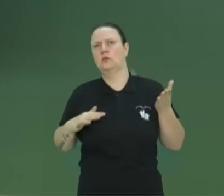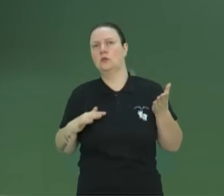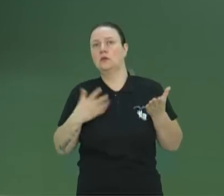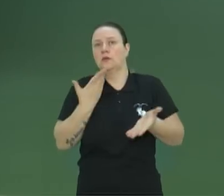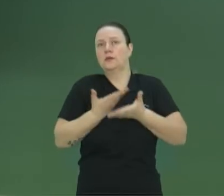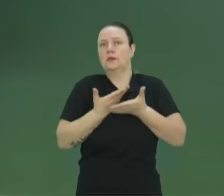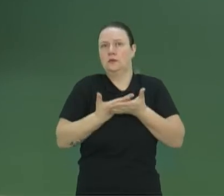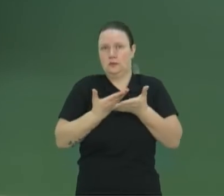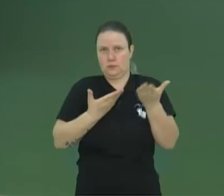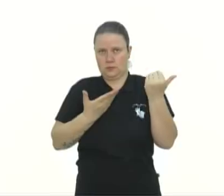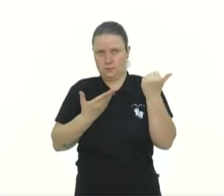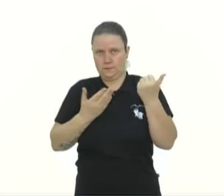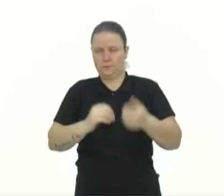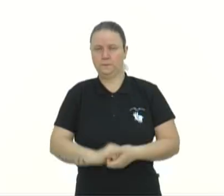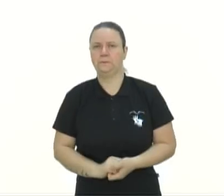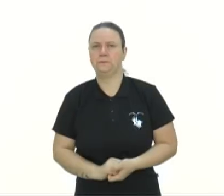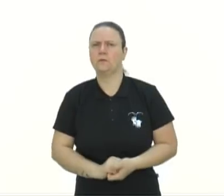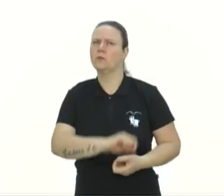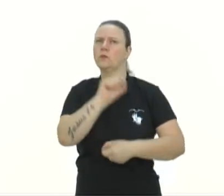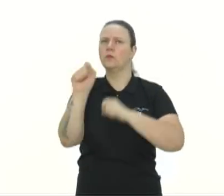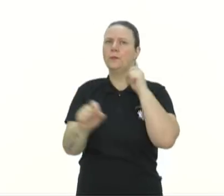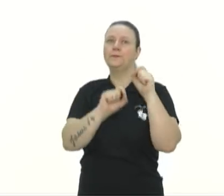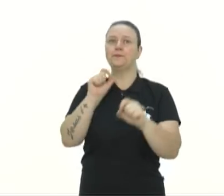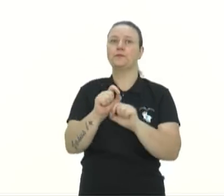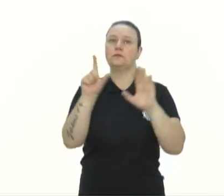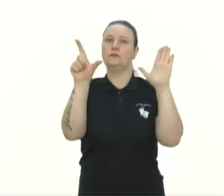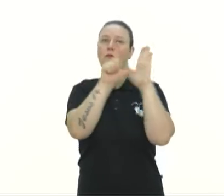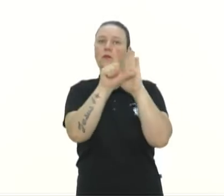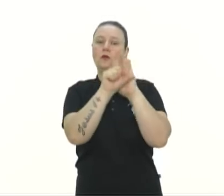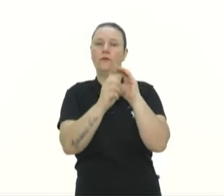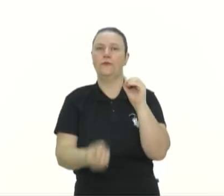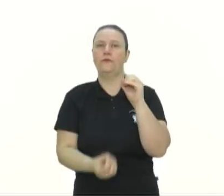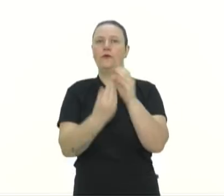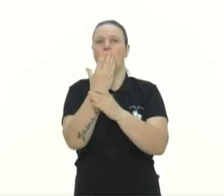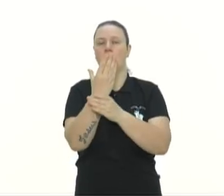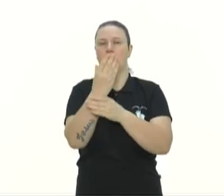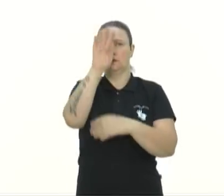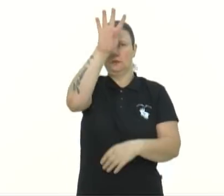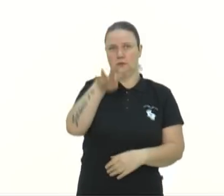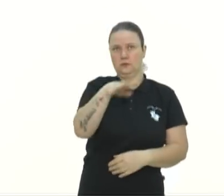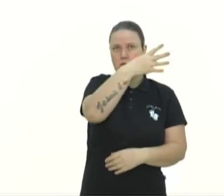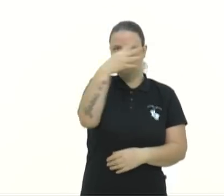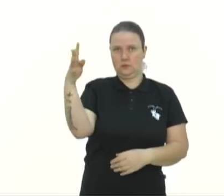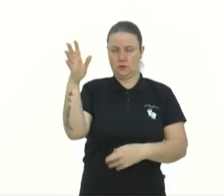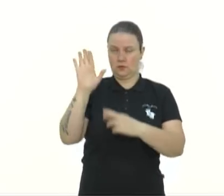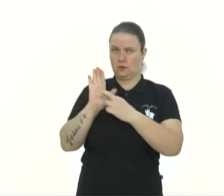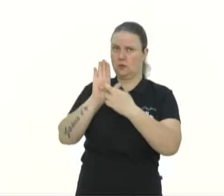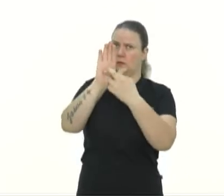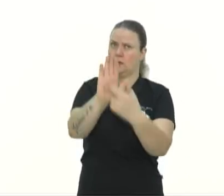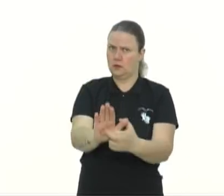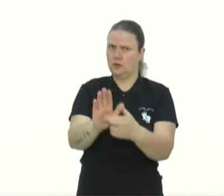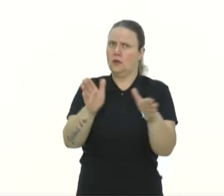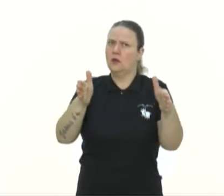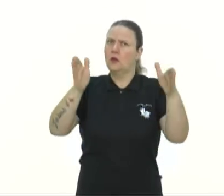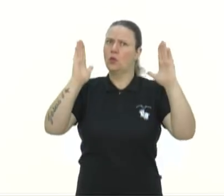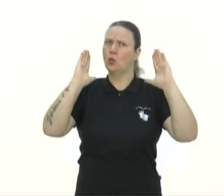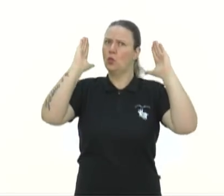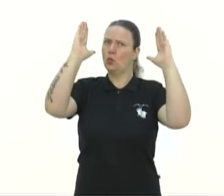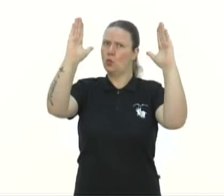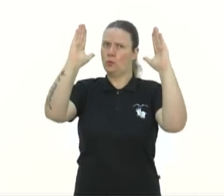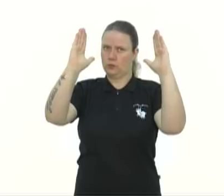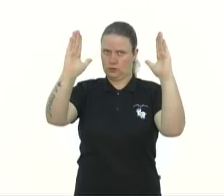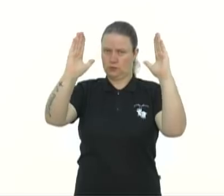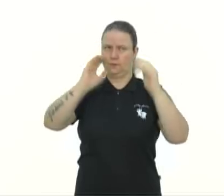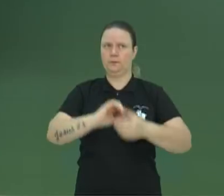aula anterior, olha, que é sobre a lei de formação de uma matriz. Represente a seguinte matriz. Então eu tenho minha matriz aqui,